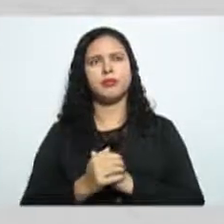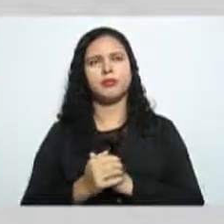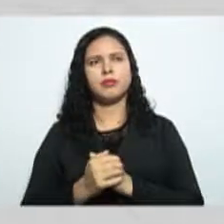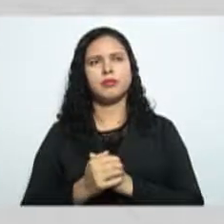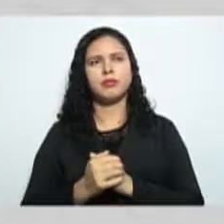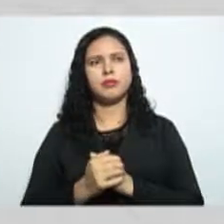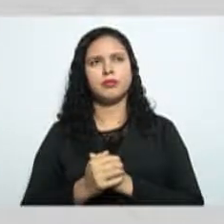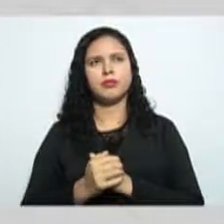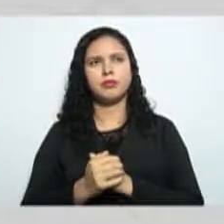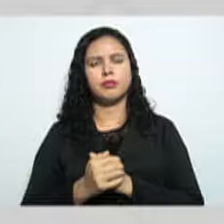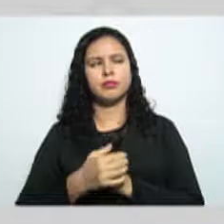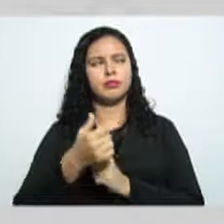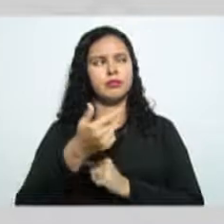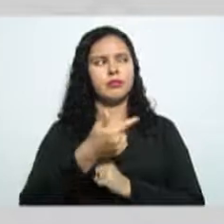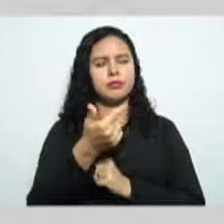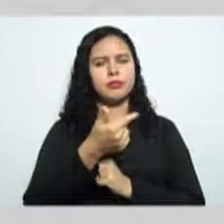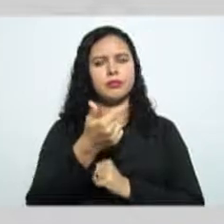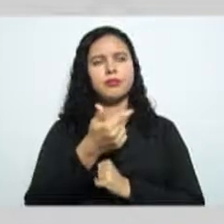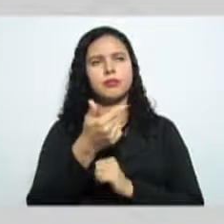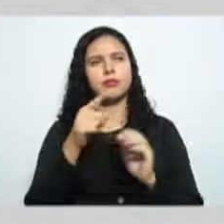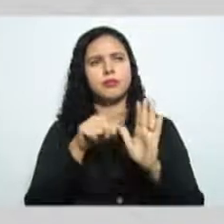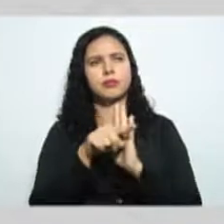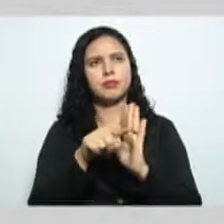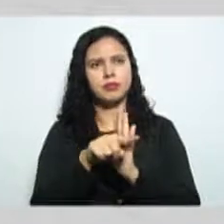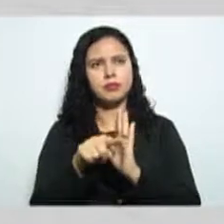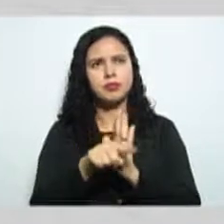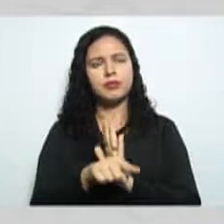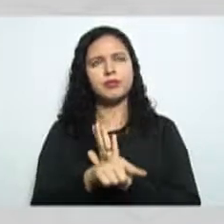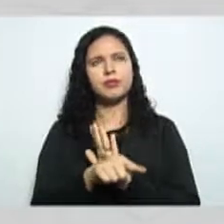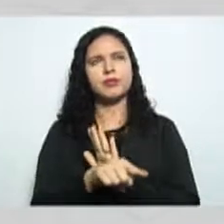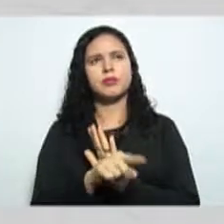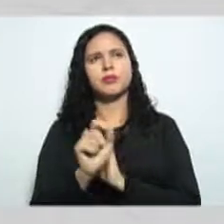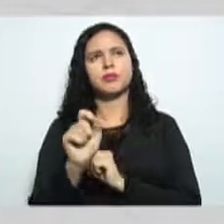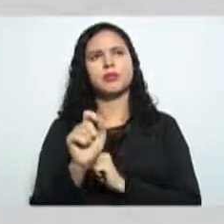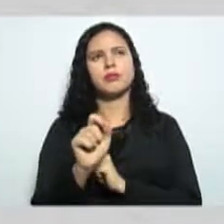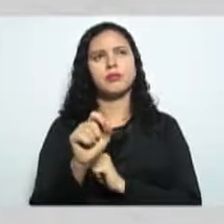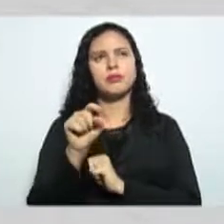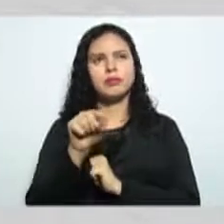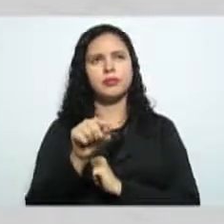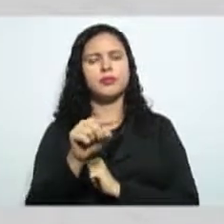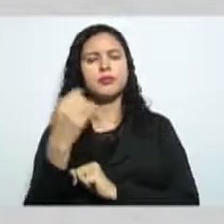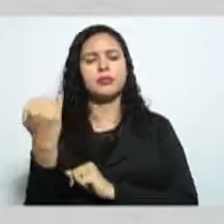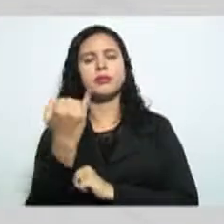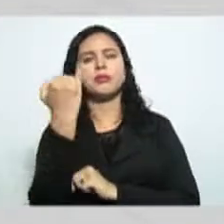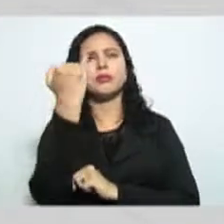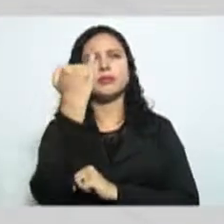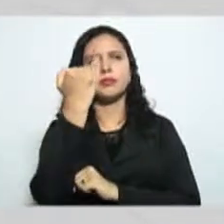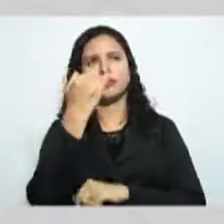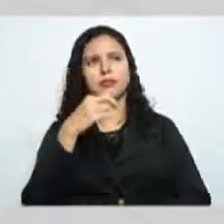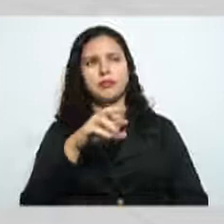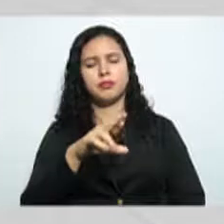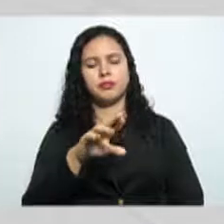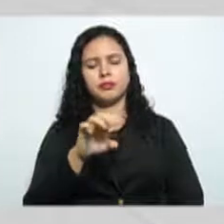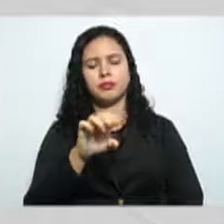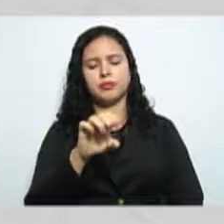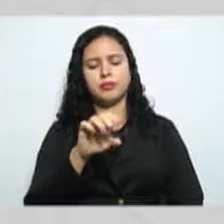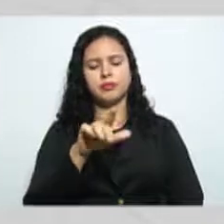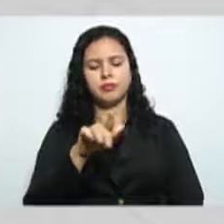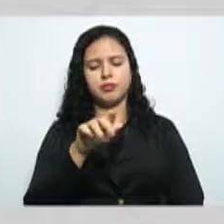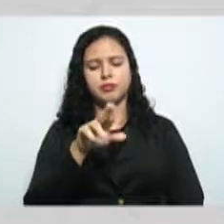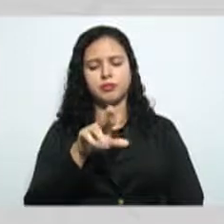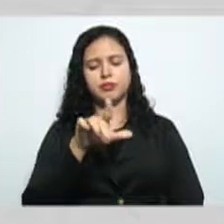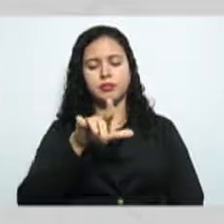A segunda pergunta é: para você, qual a importância da regularização fundiária? Tá? Essas são perguntas